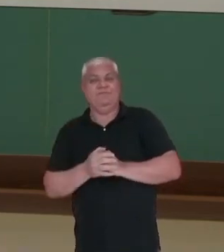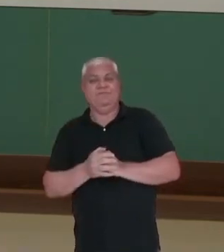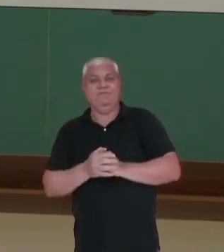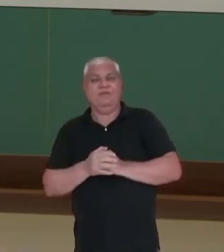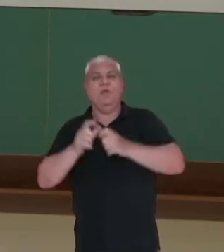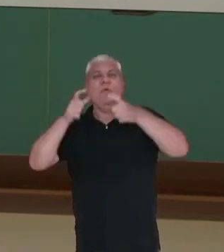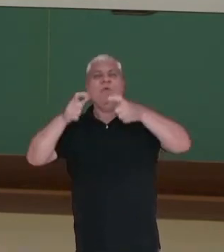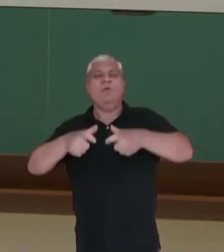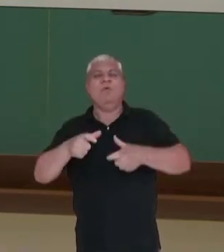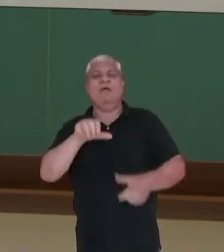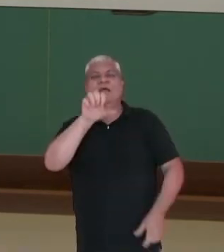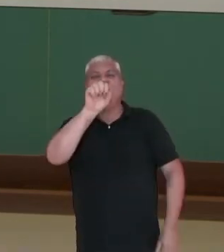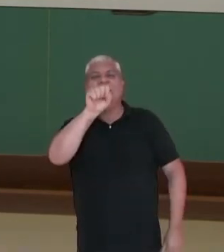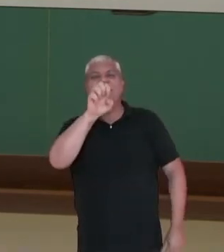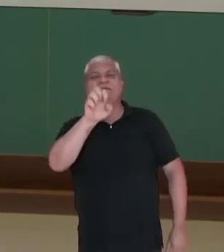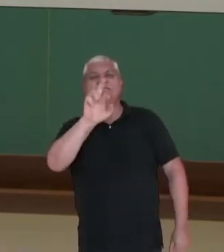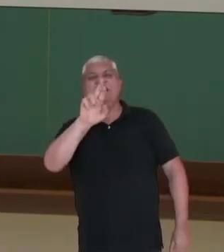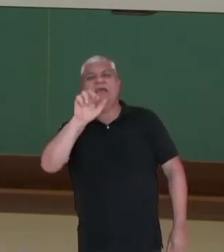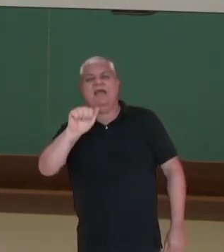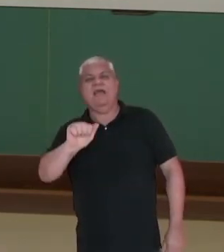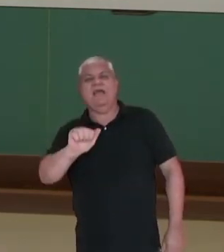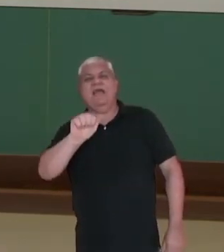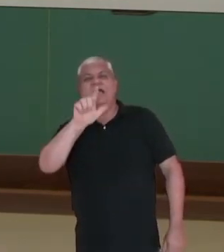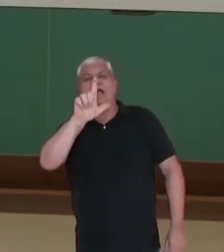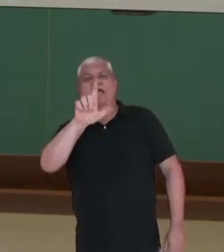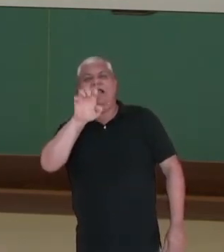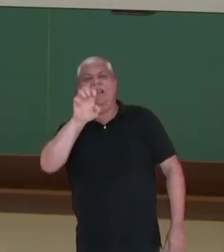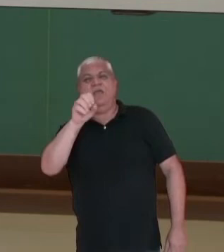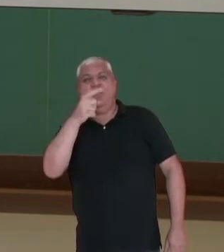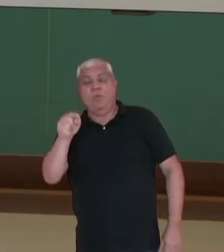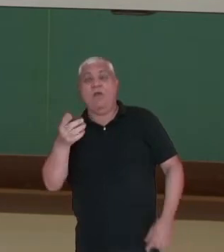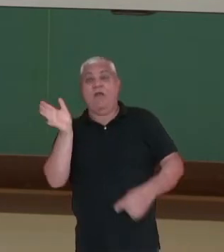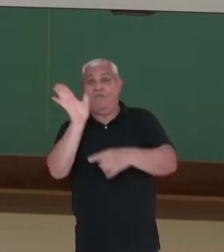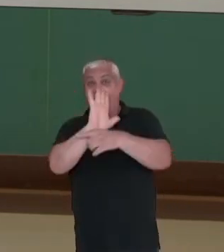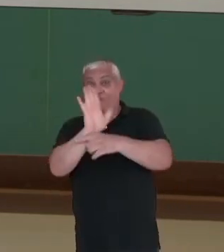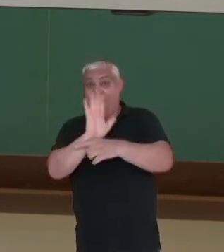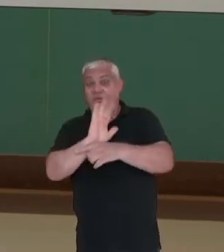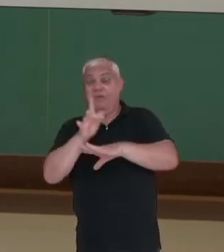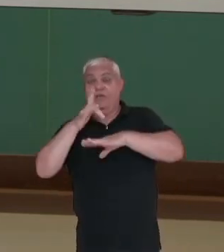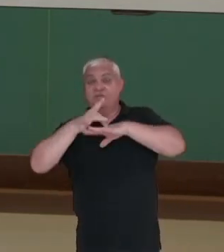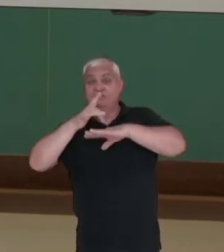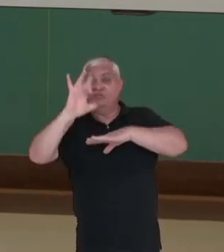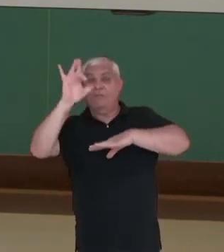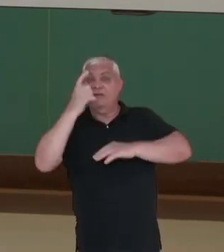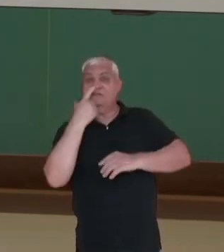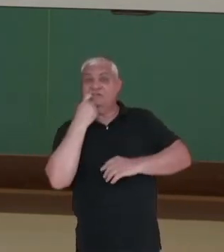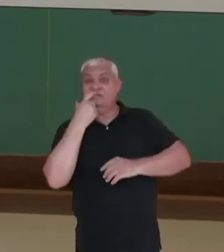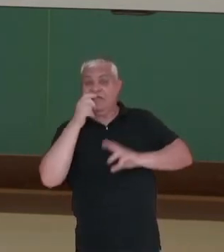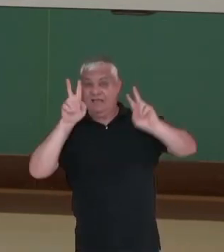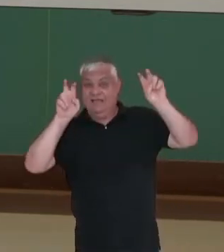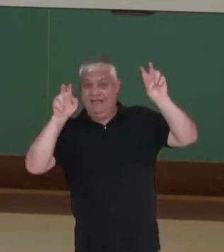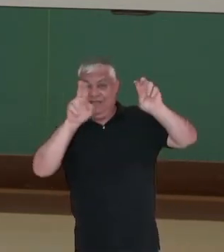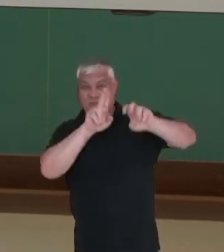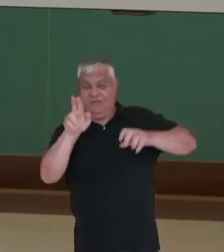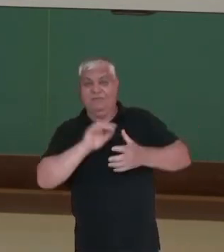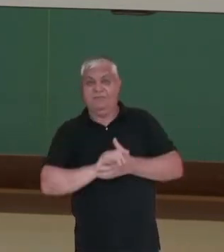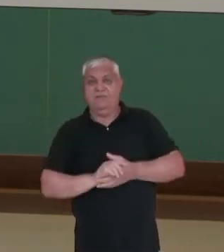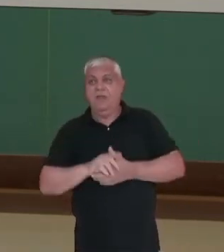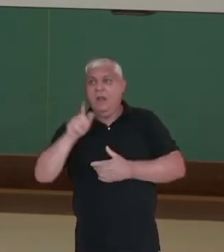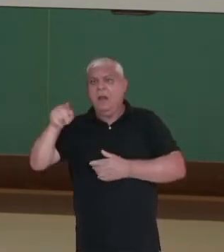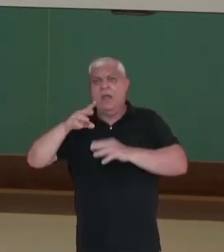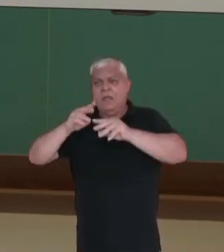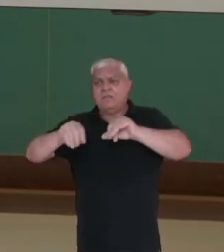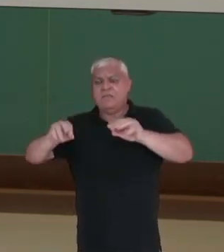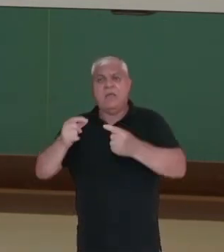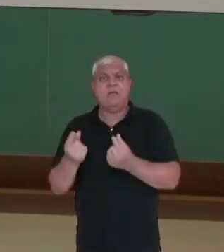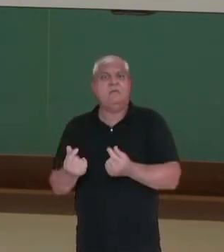um filme chamado Diamante de Sangue. Nesse filme, mostra então ali como que o povo tem um território rico